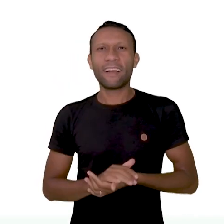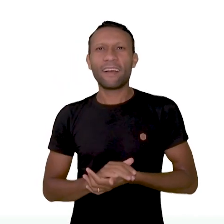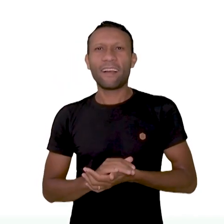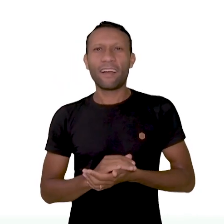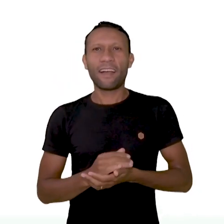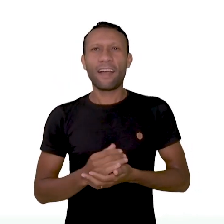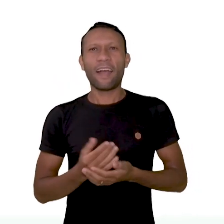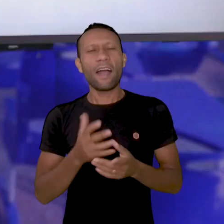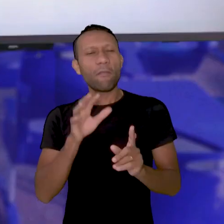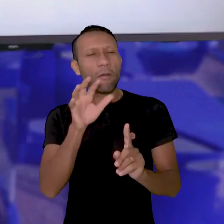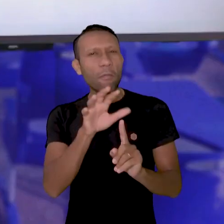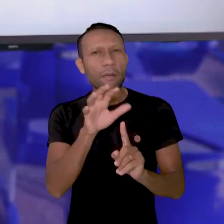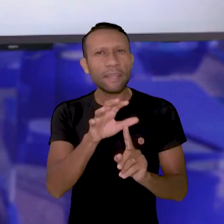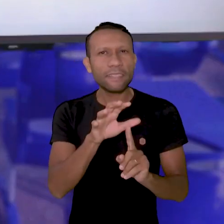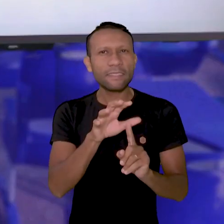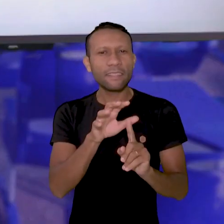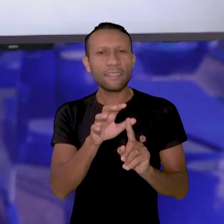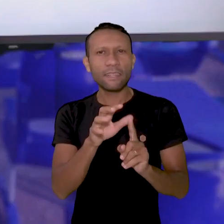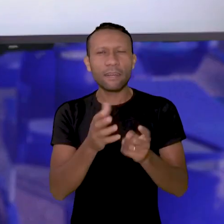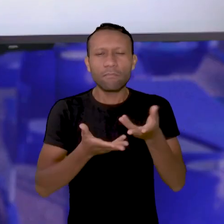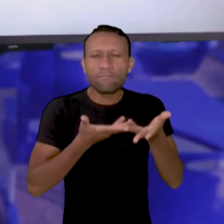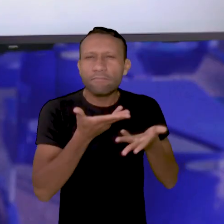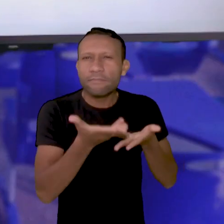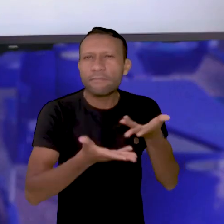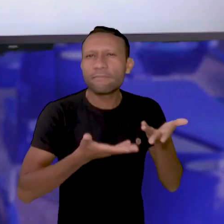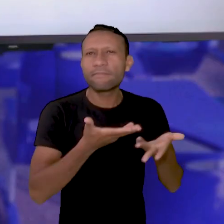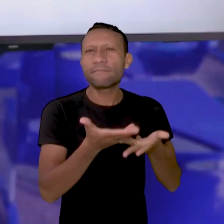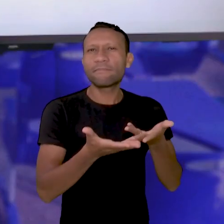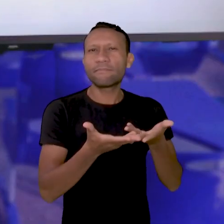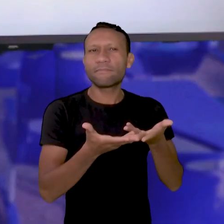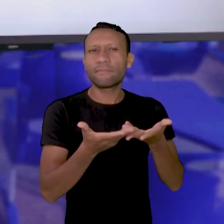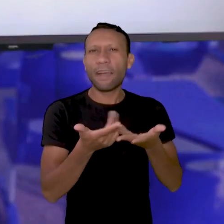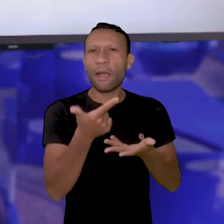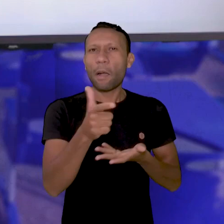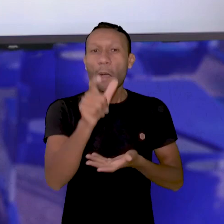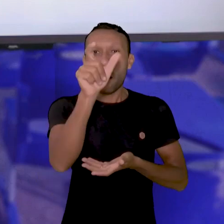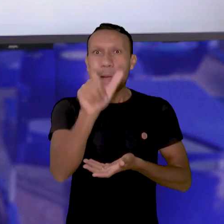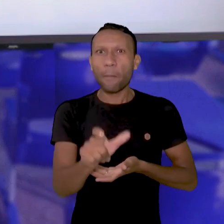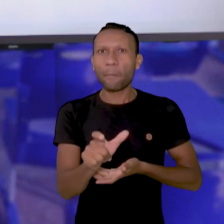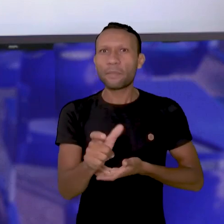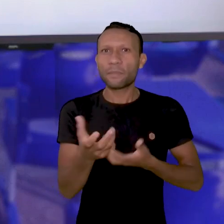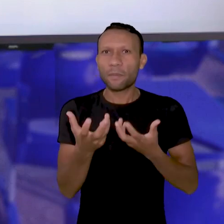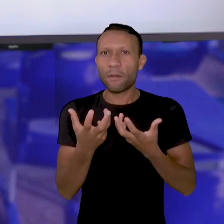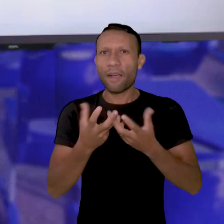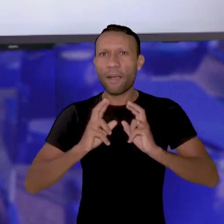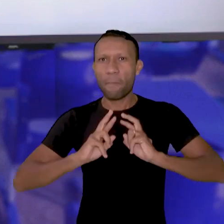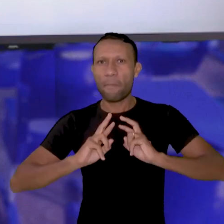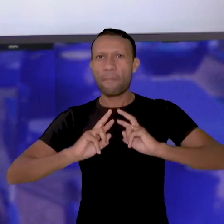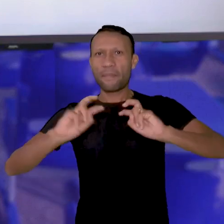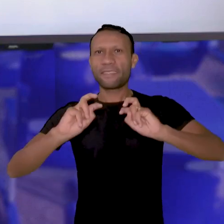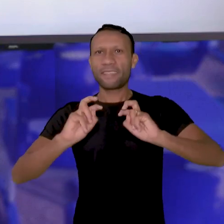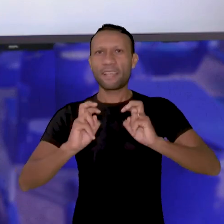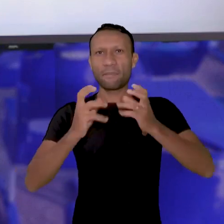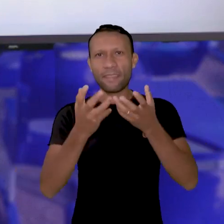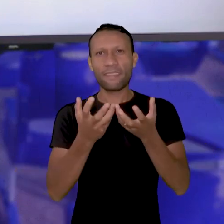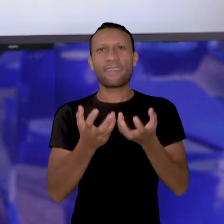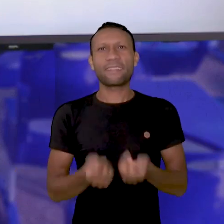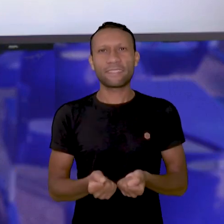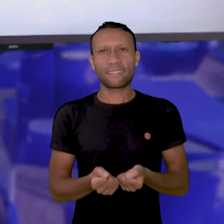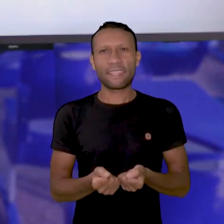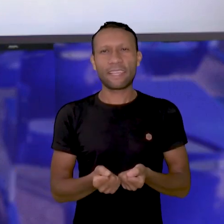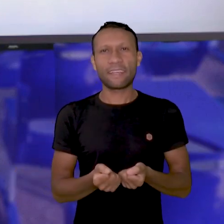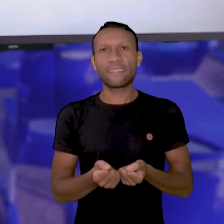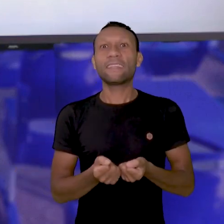uma argumentação. E essa argumentação foi dita, foi exposta para que o público-alvo tenha um maior